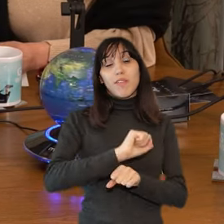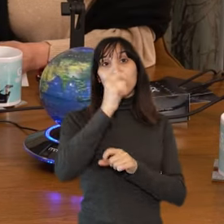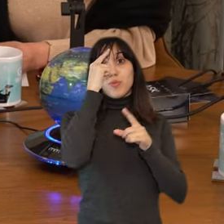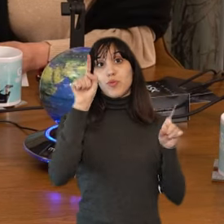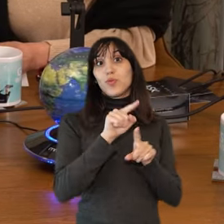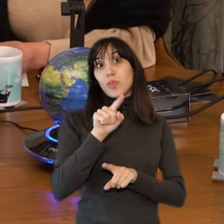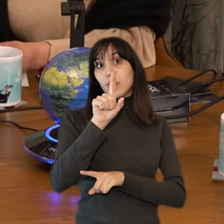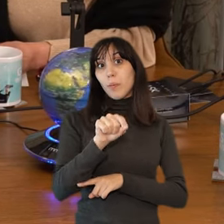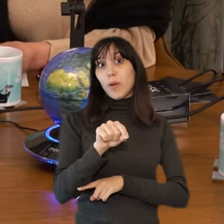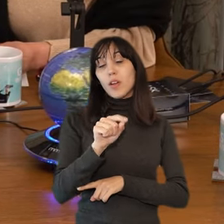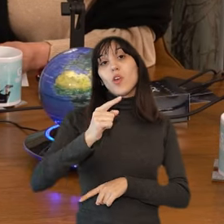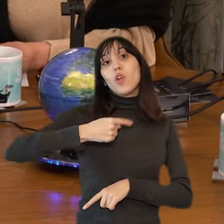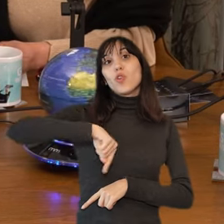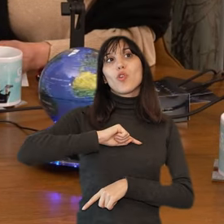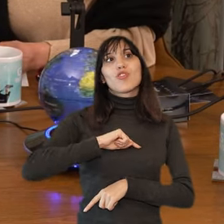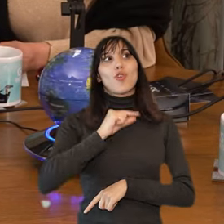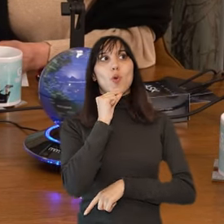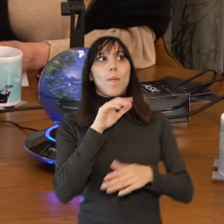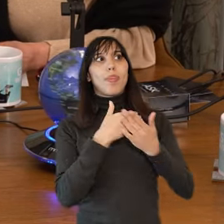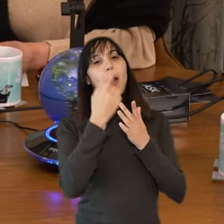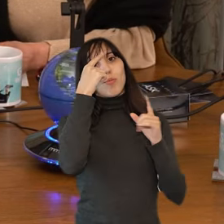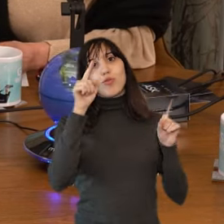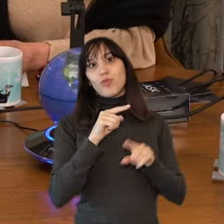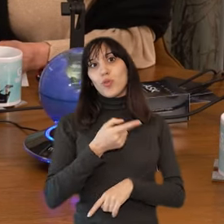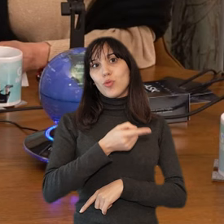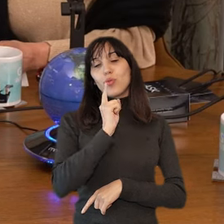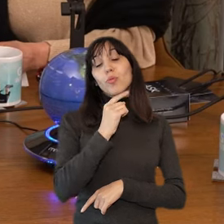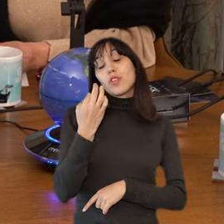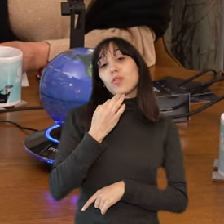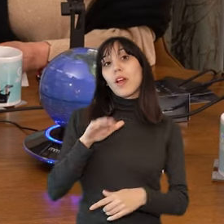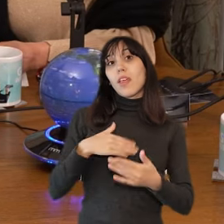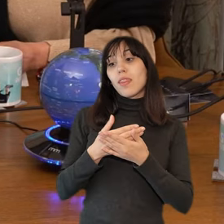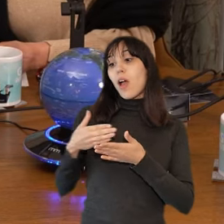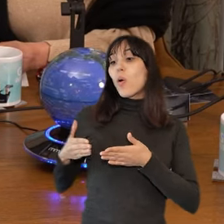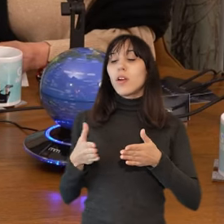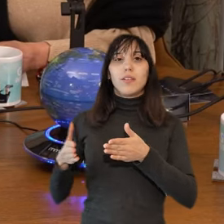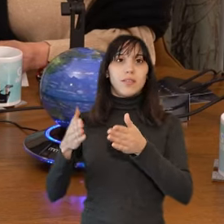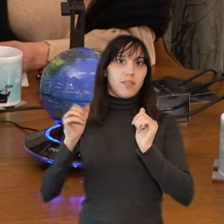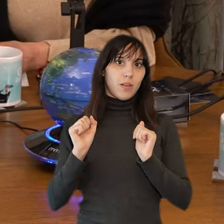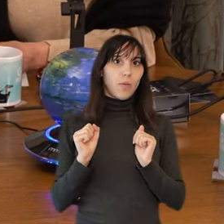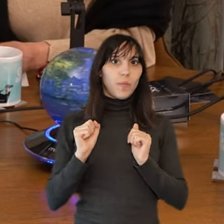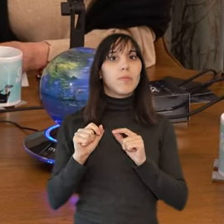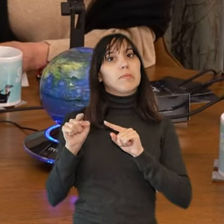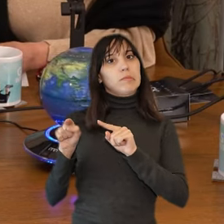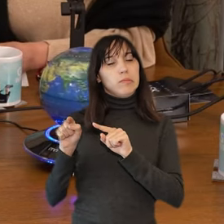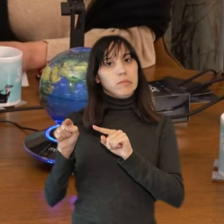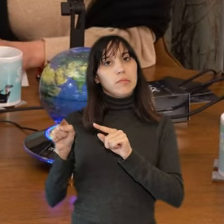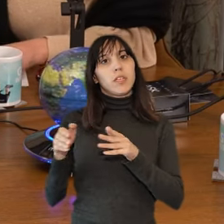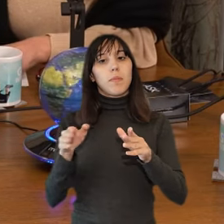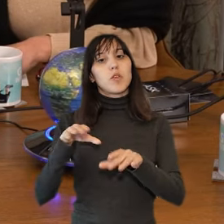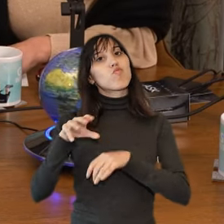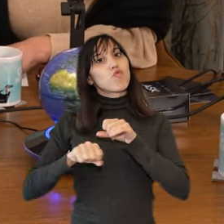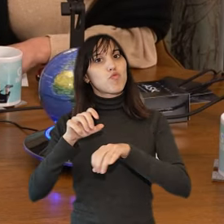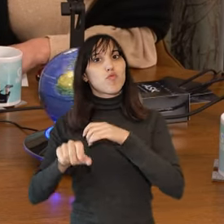não é eh embora nós Não chamamos assim é é no fundo a fazer orientação para esse para esse caminho